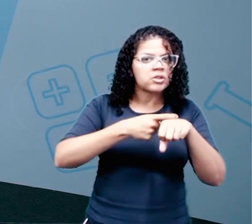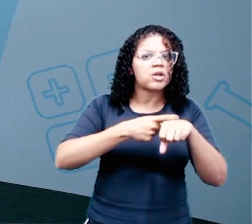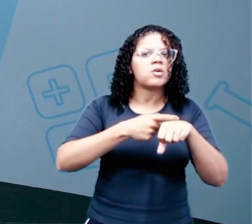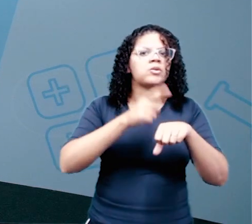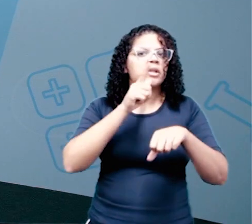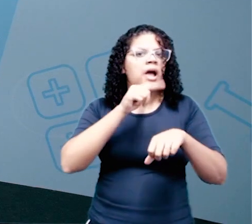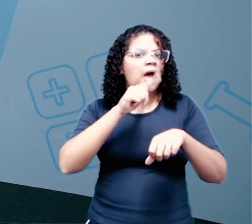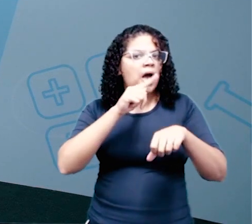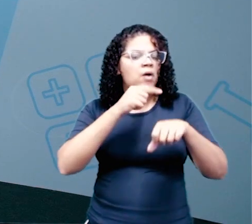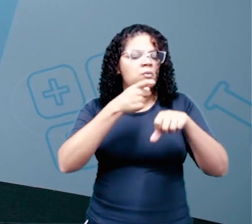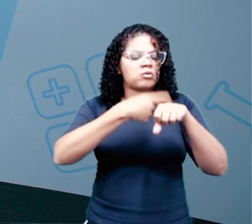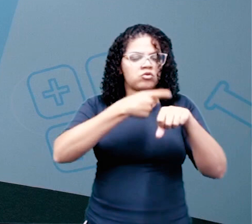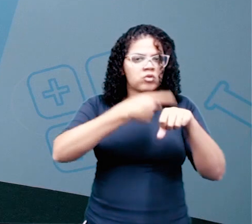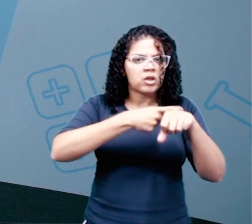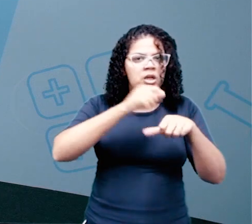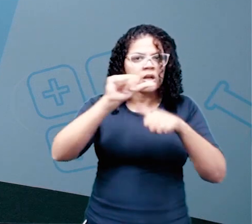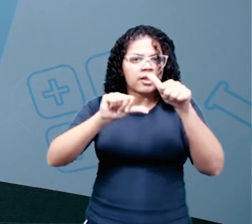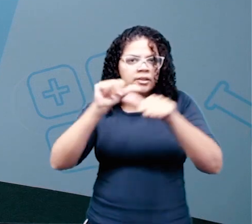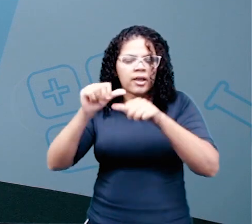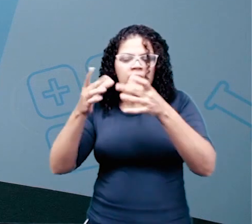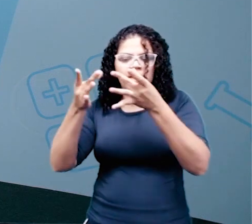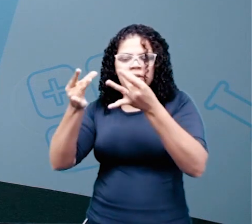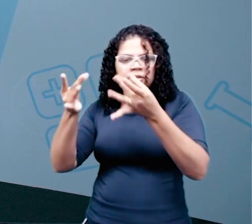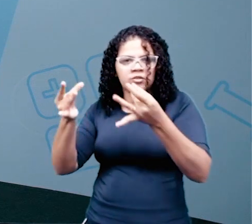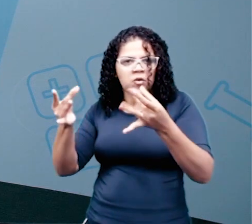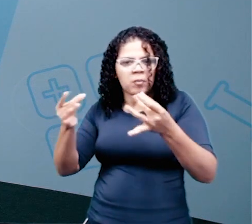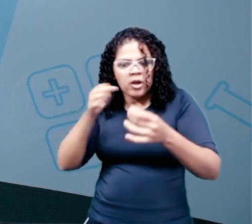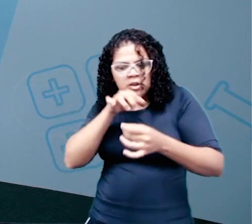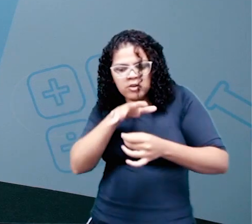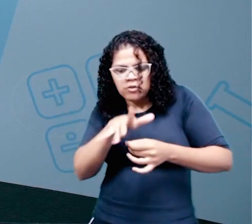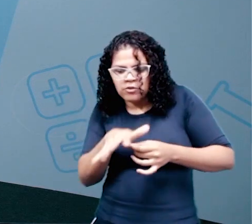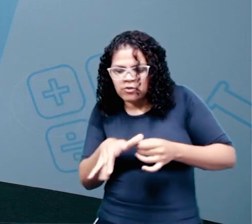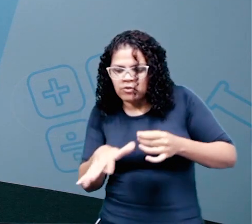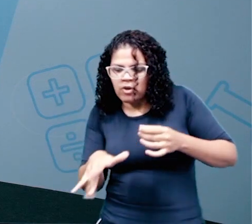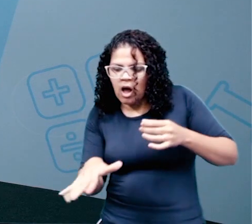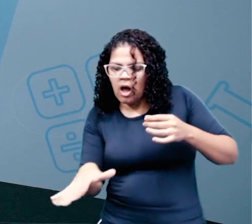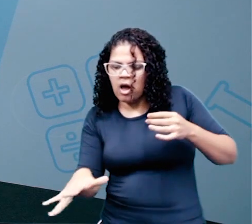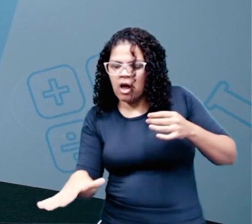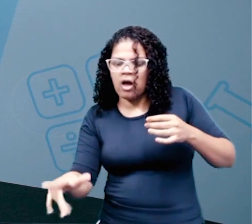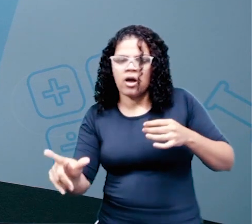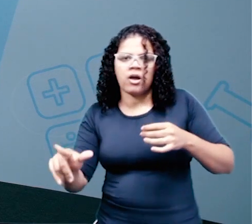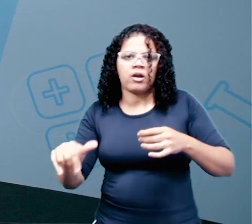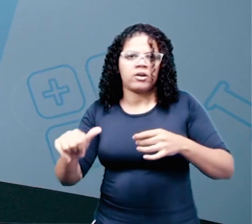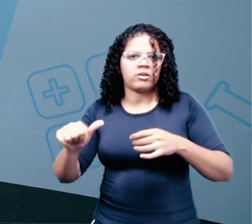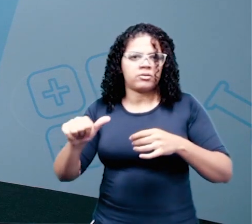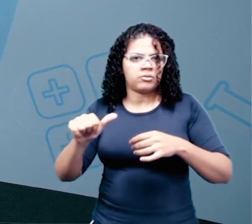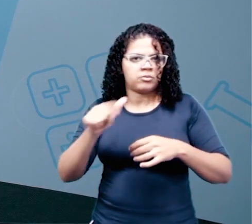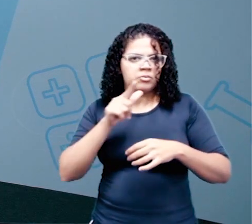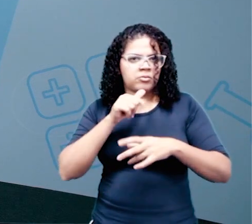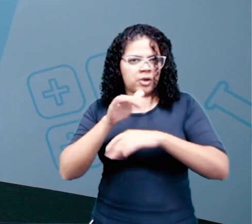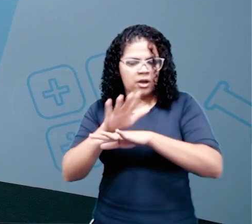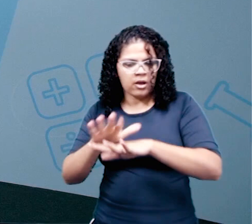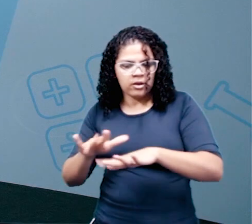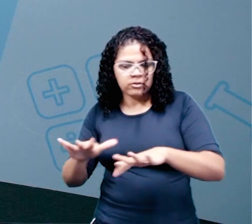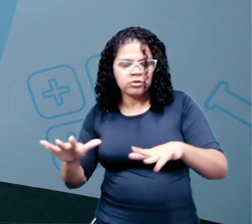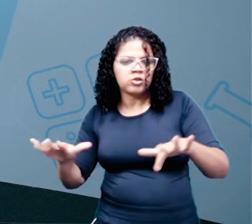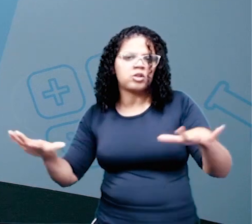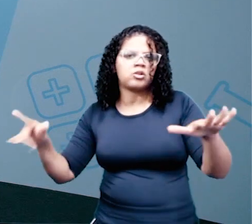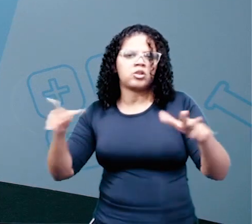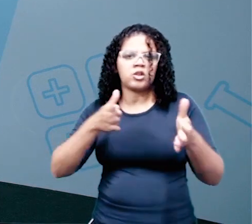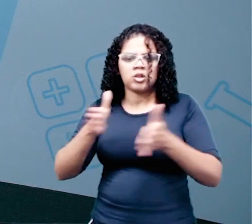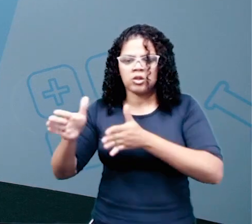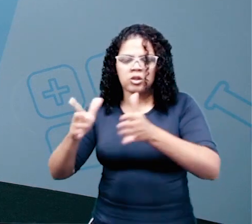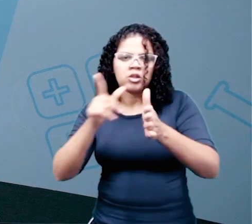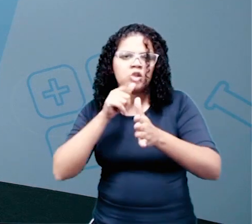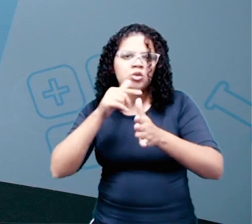das montanhas, e essa água derrete e vai embora, certo? Para alimentar rios